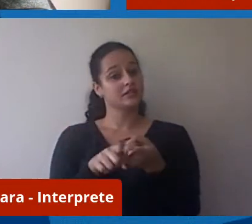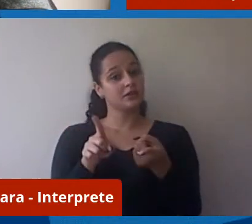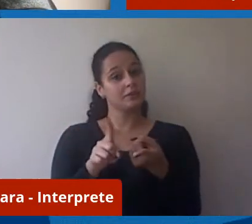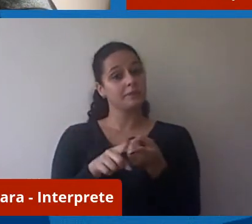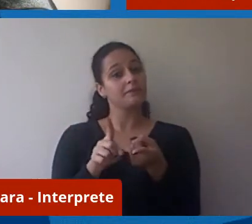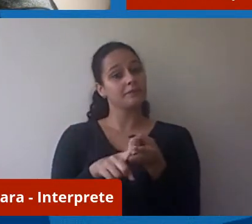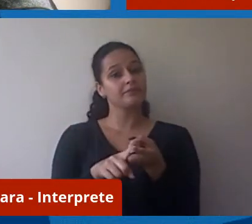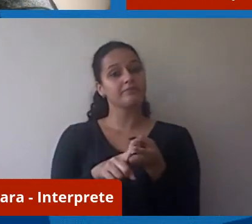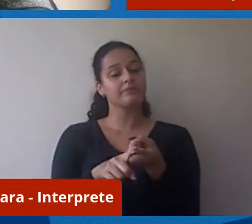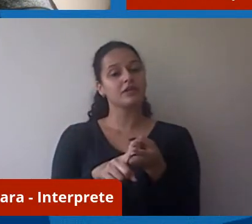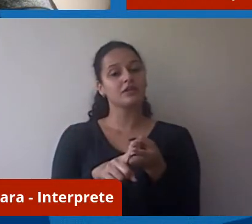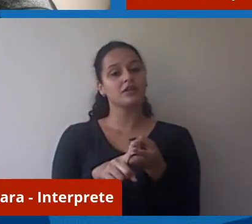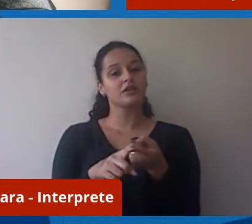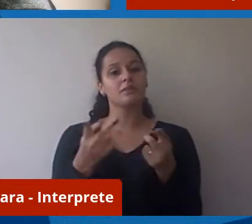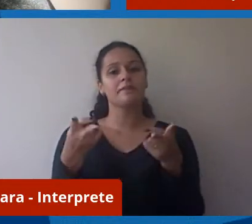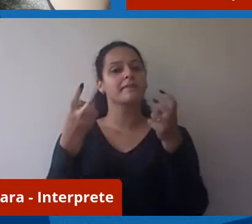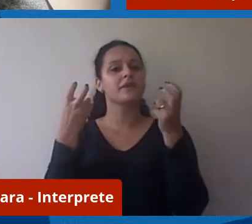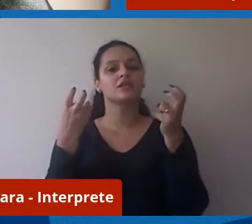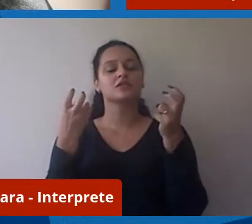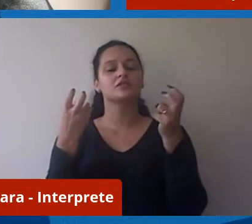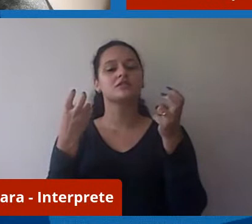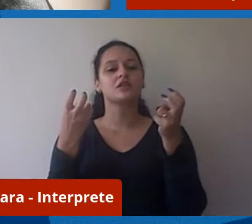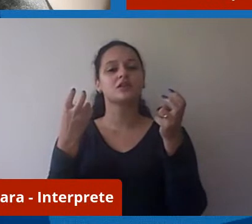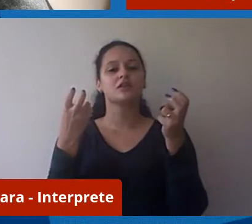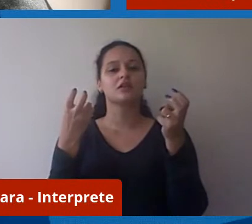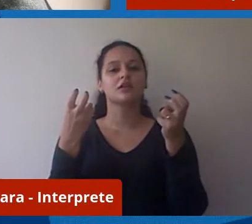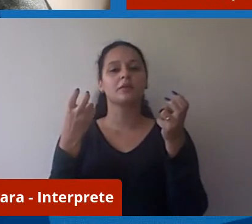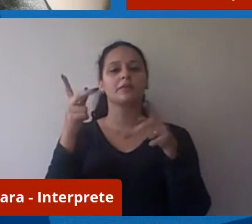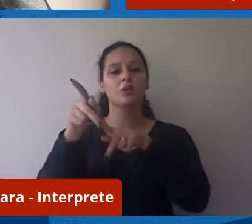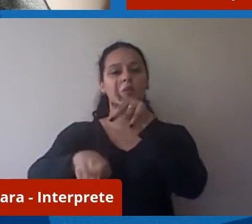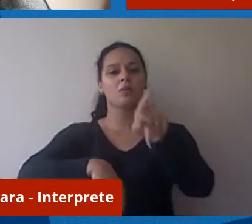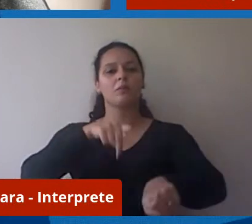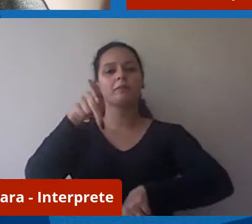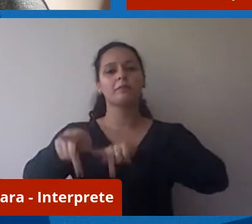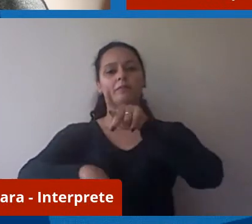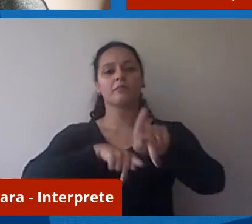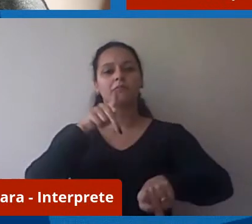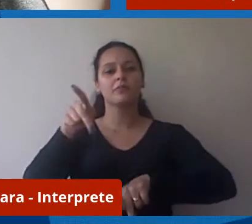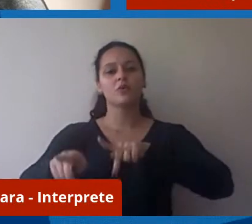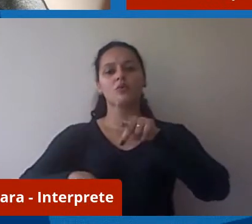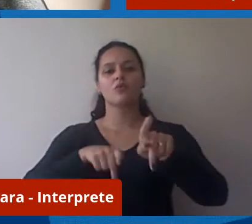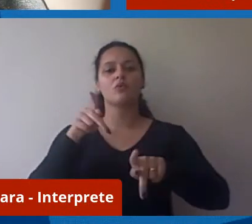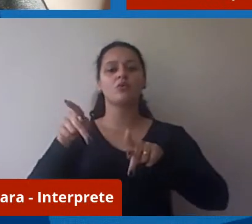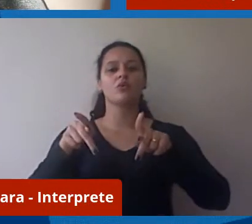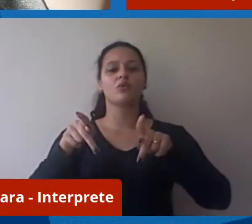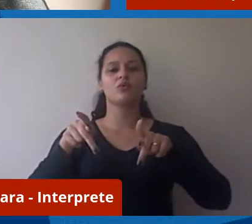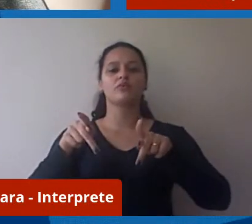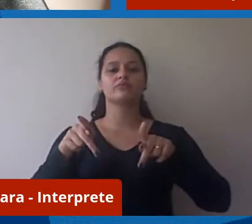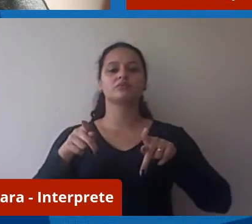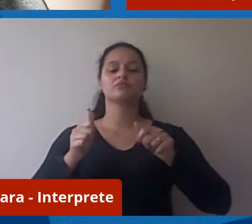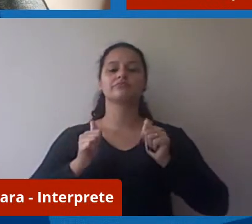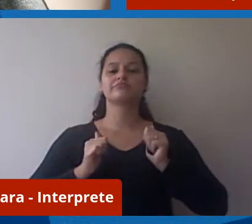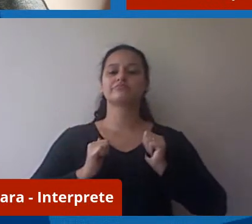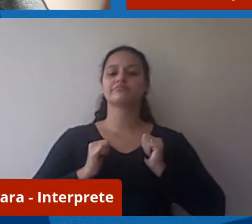uma passividade muito grande da população com as